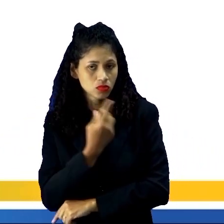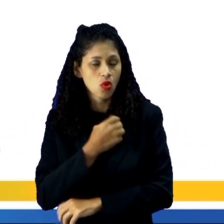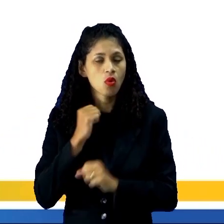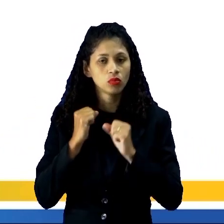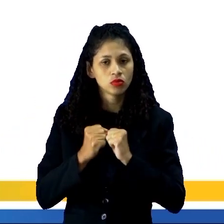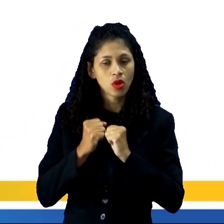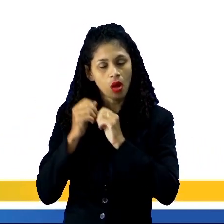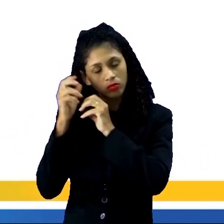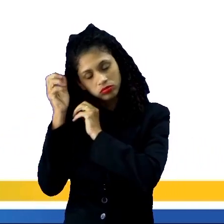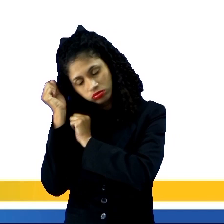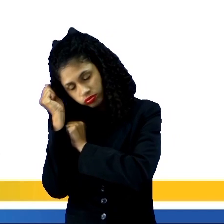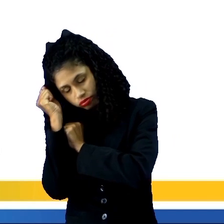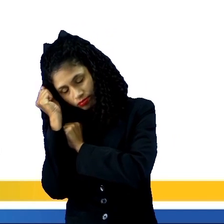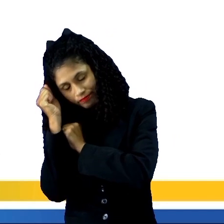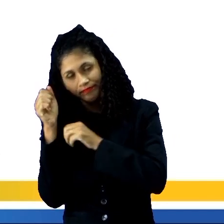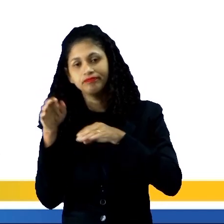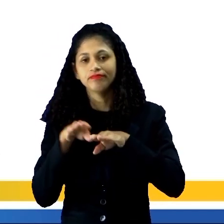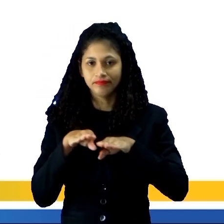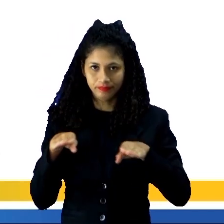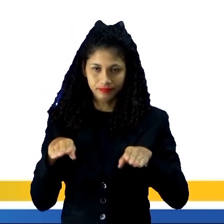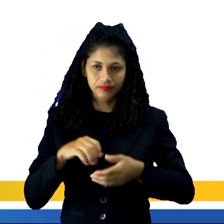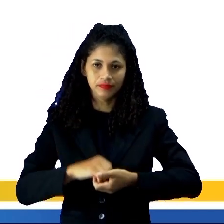dormir sobre.